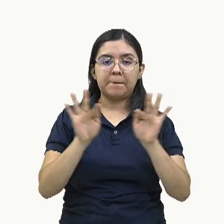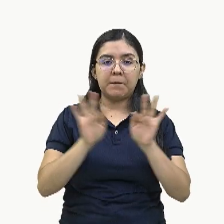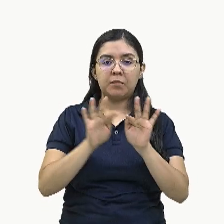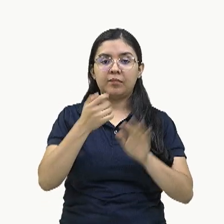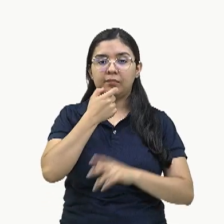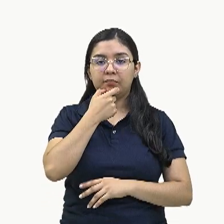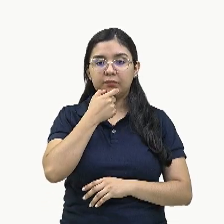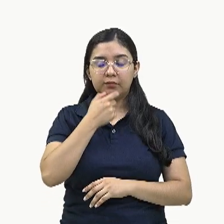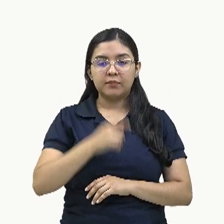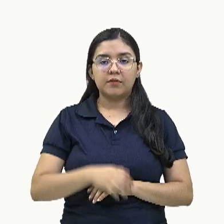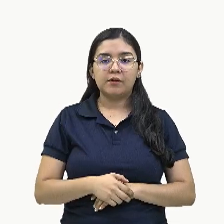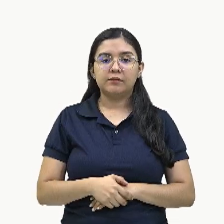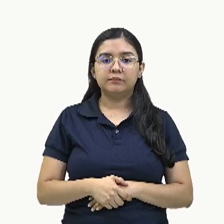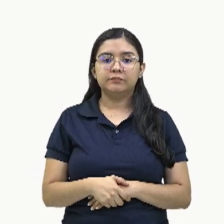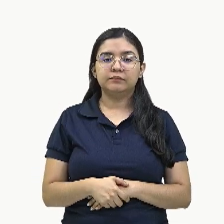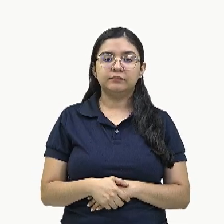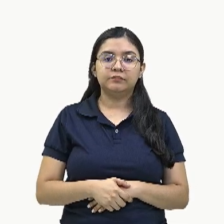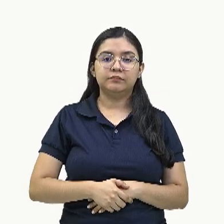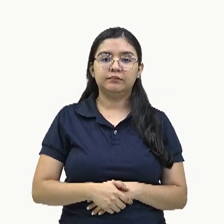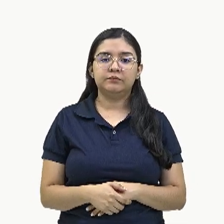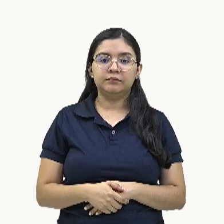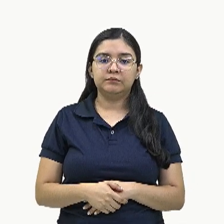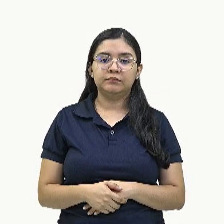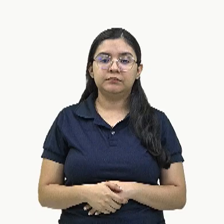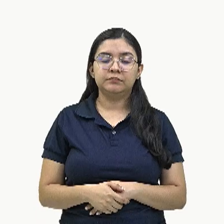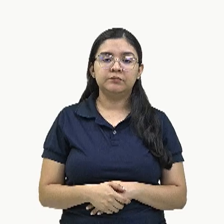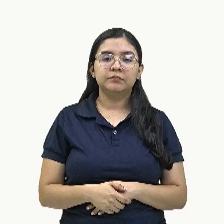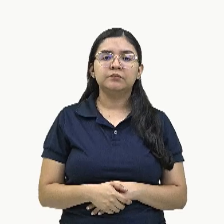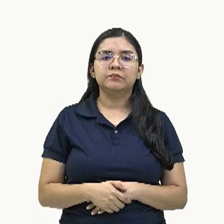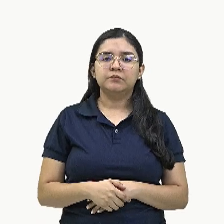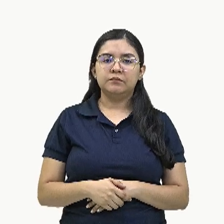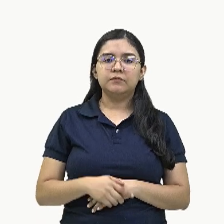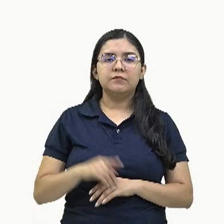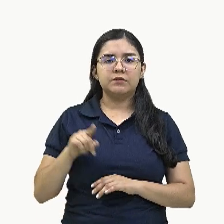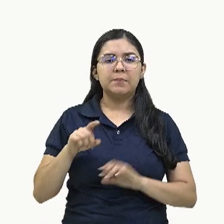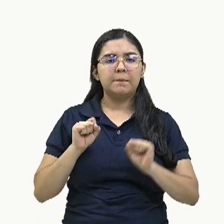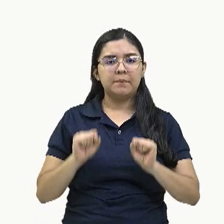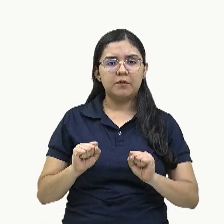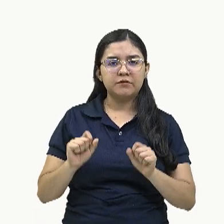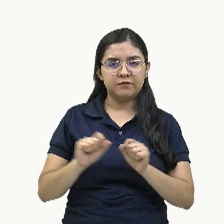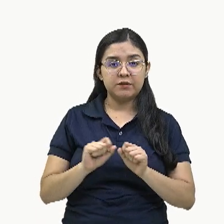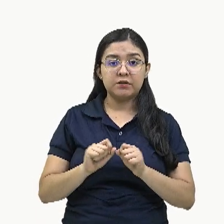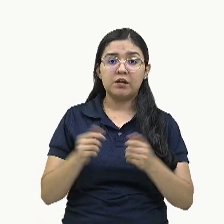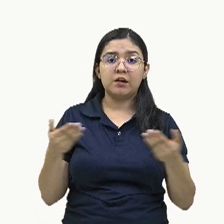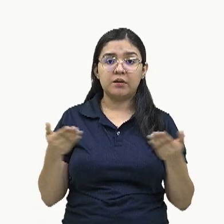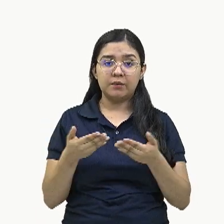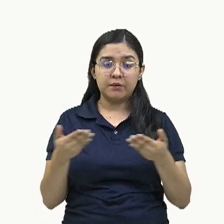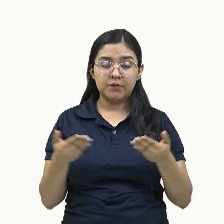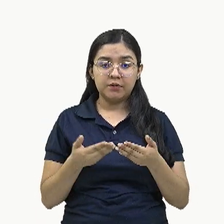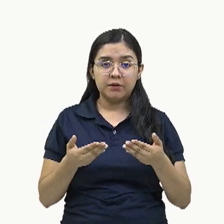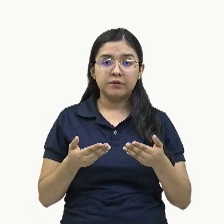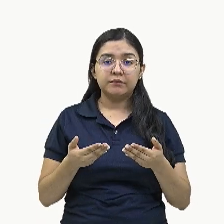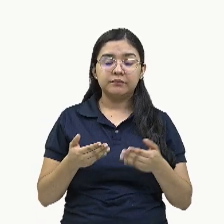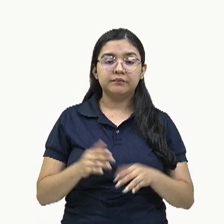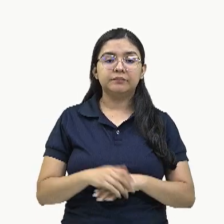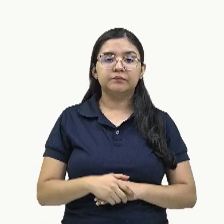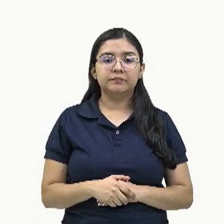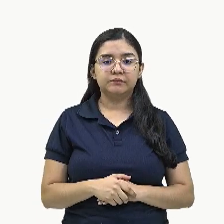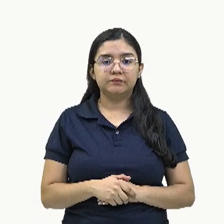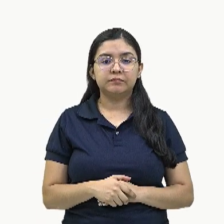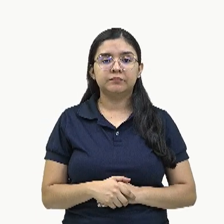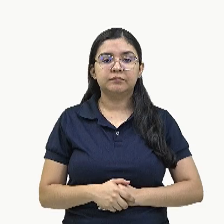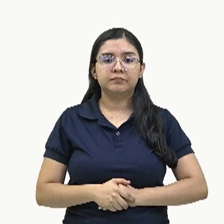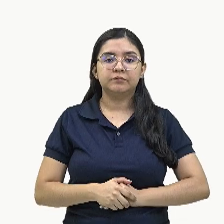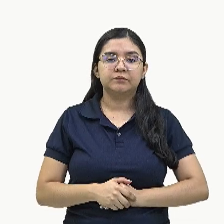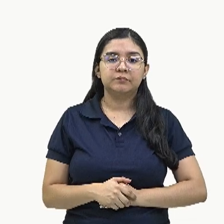immediately? Immediately, please. Então, você pode fazer isso agora, nesse momento, né? Para